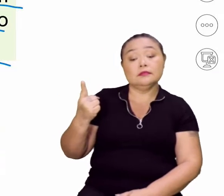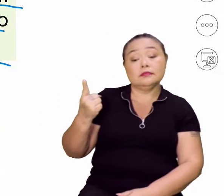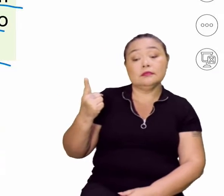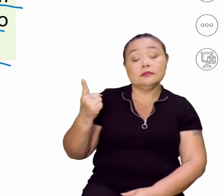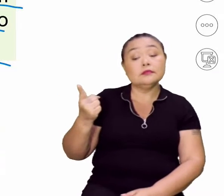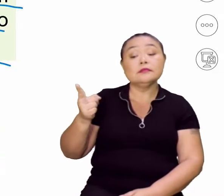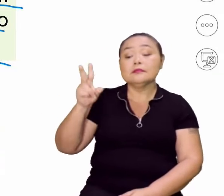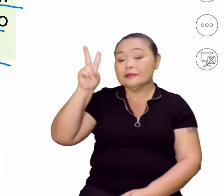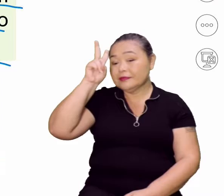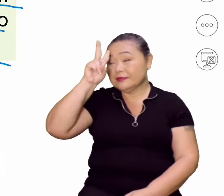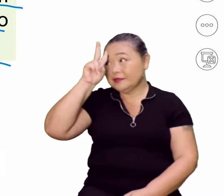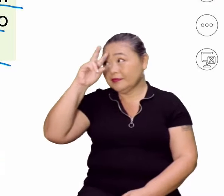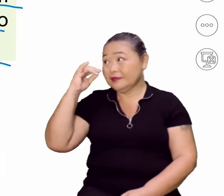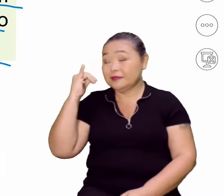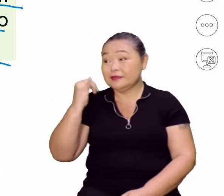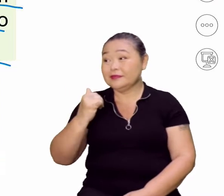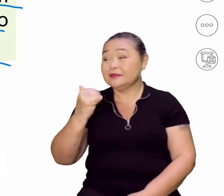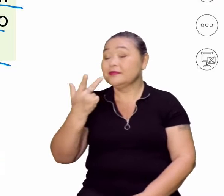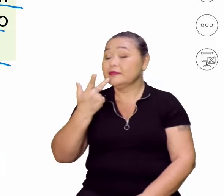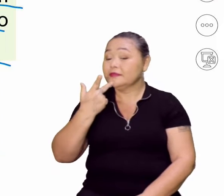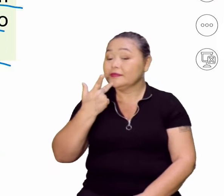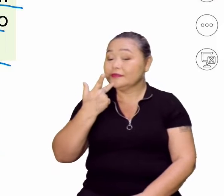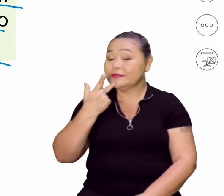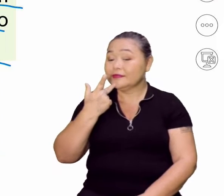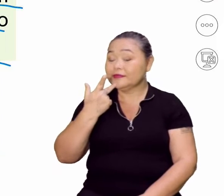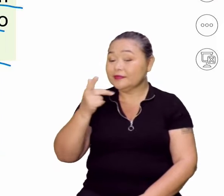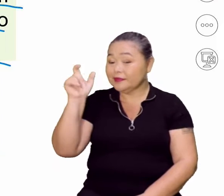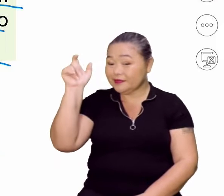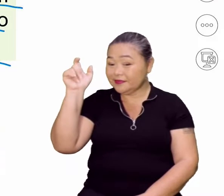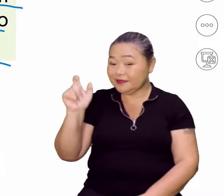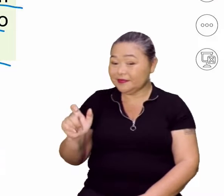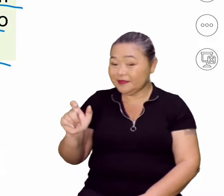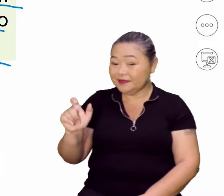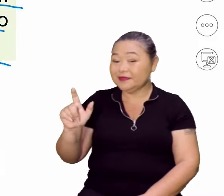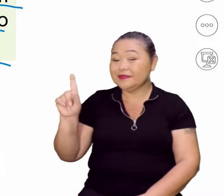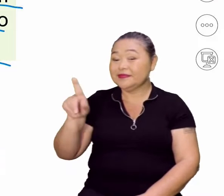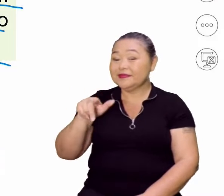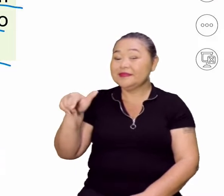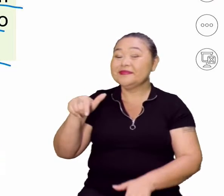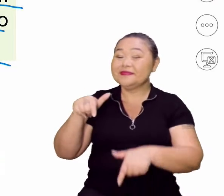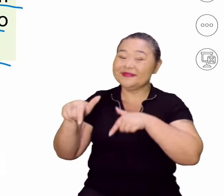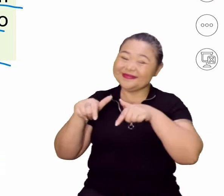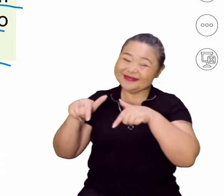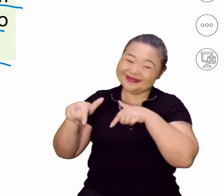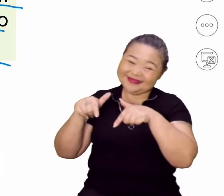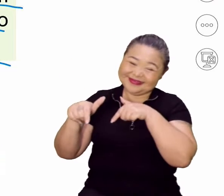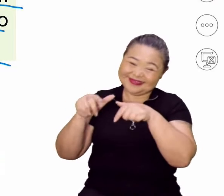lembro da historinha do professor Jorge, que ele contou da pessoa que está trabalhando lá